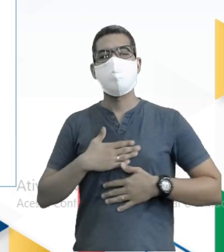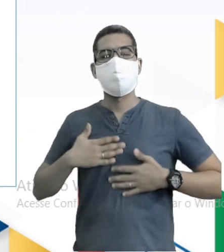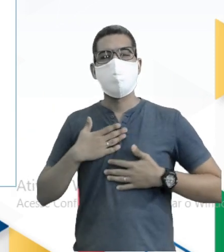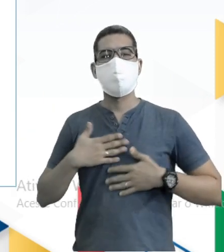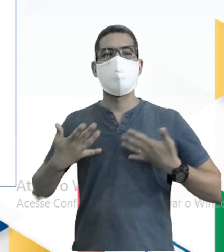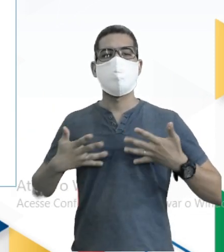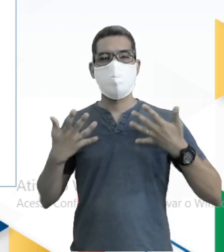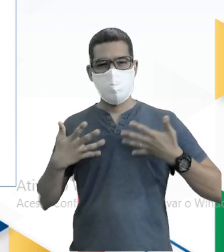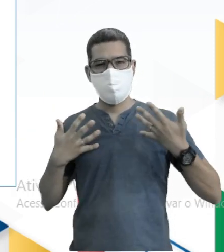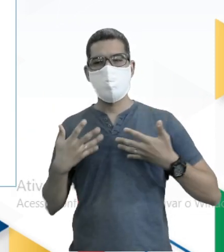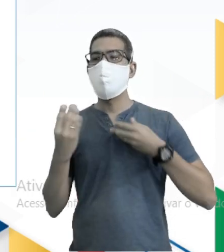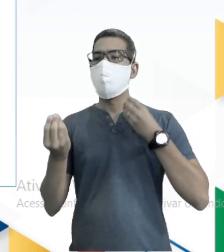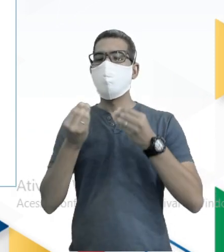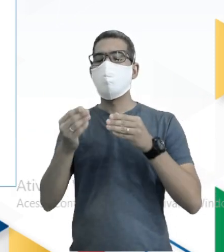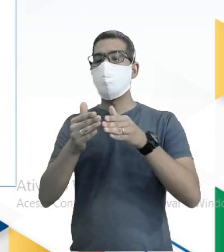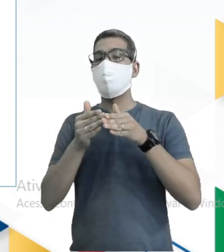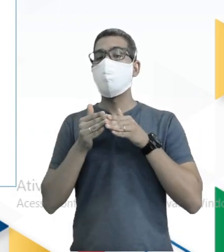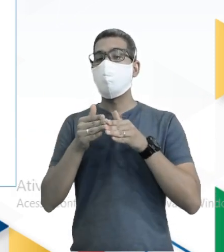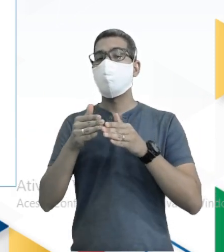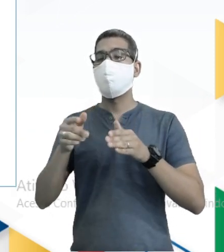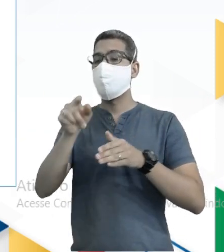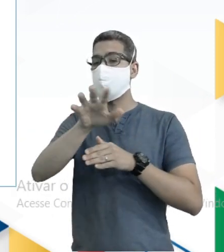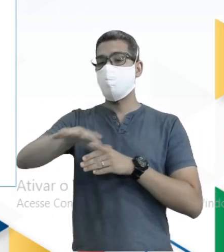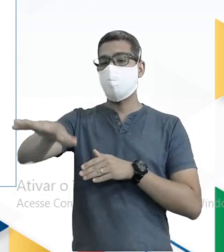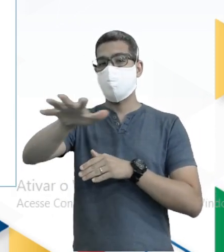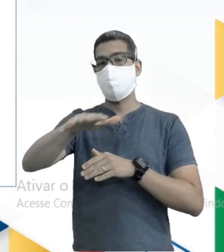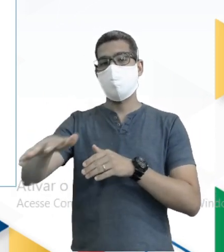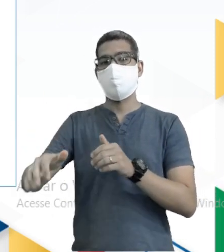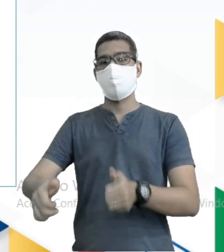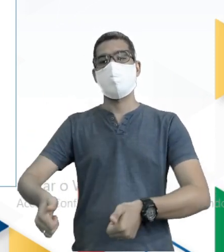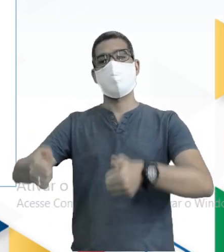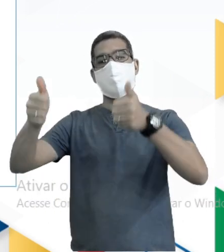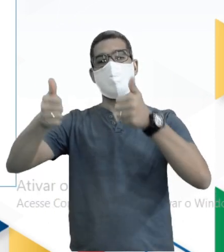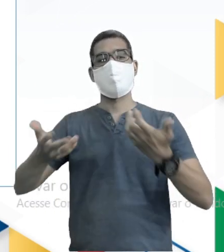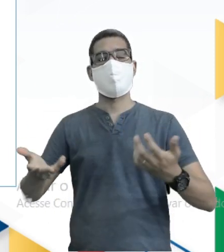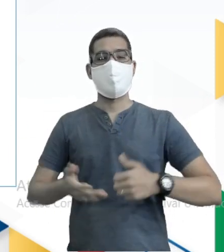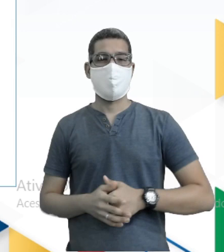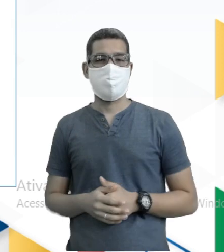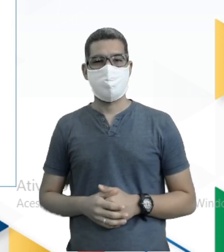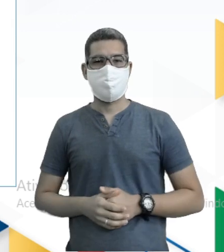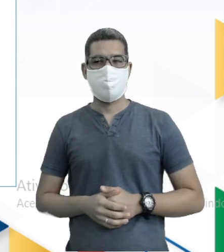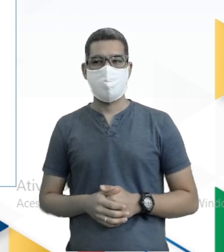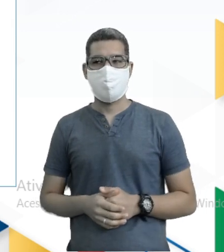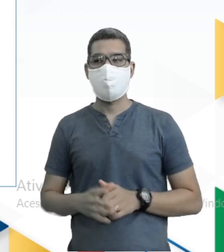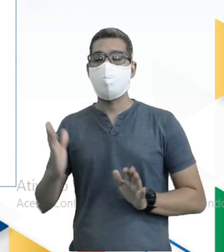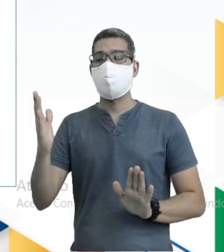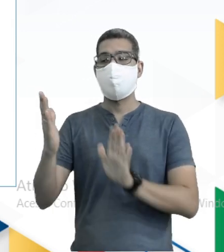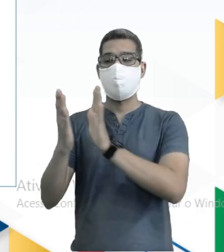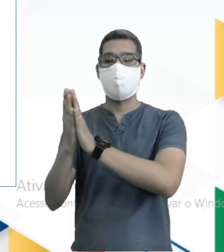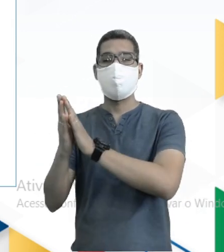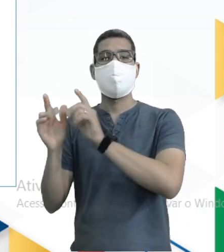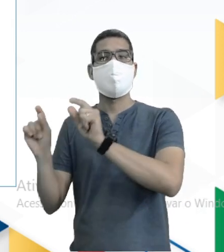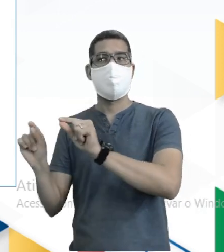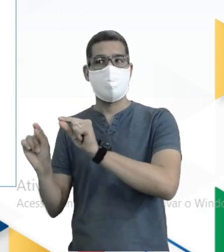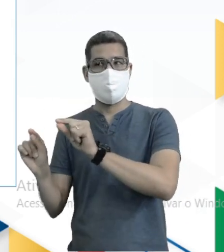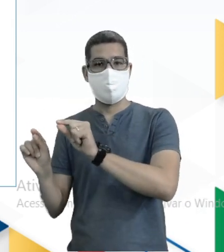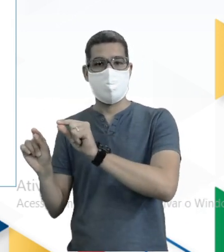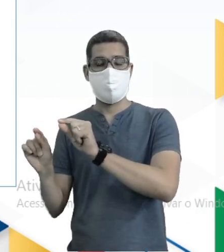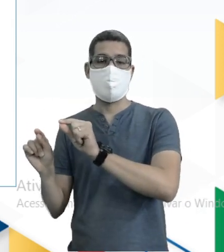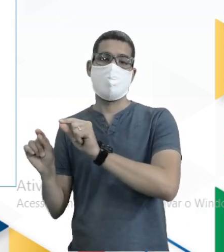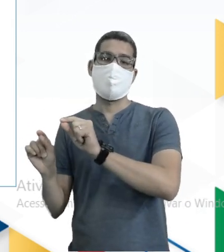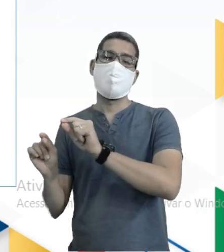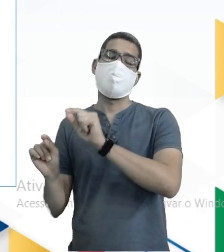morador que está perguntando. Aqui nós temos duas perguntas. A quem devo recorrer? Claro que aí no caso vamos recorrer a